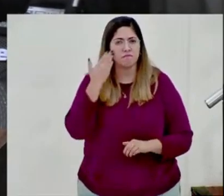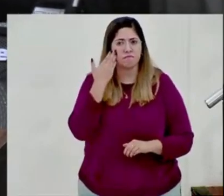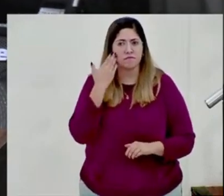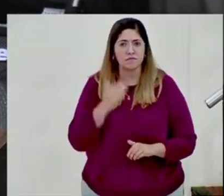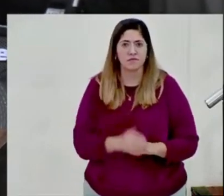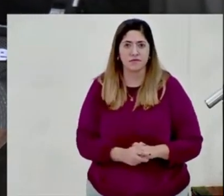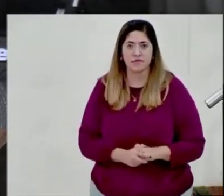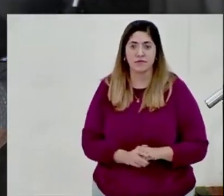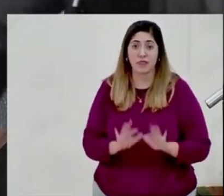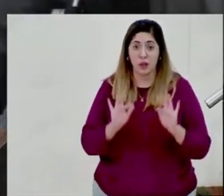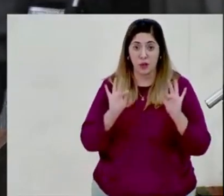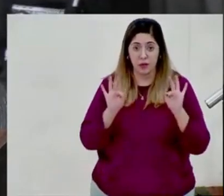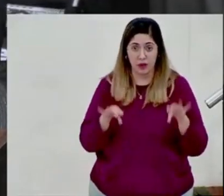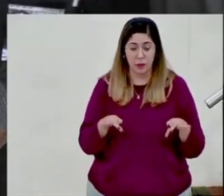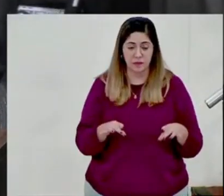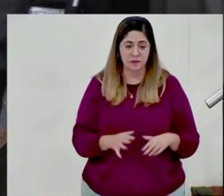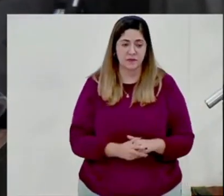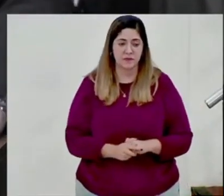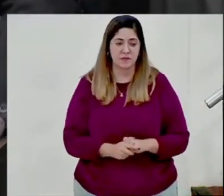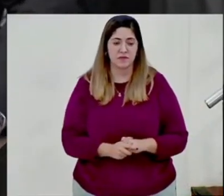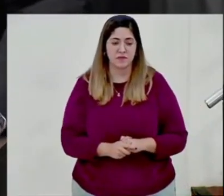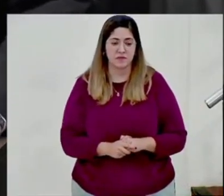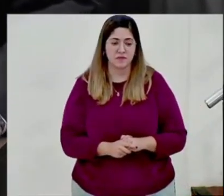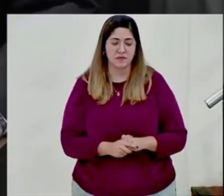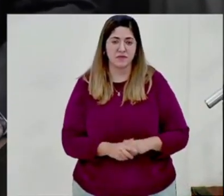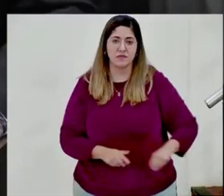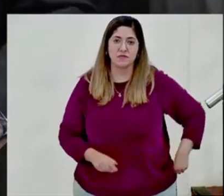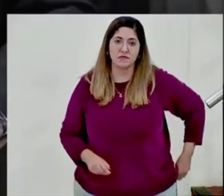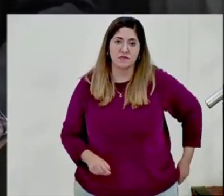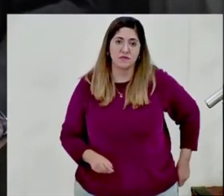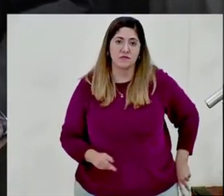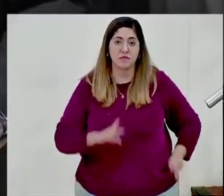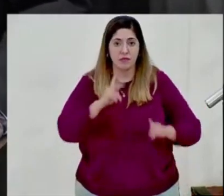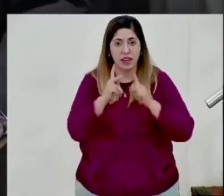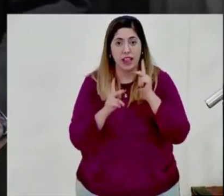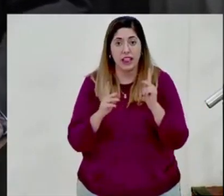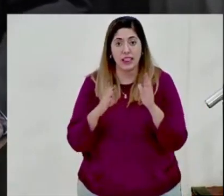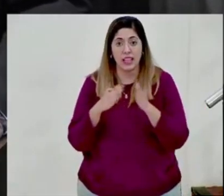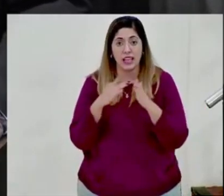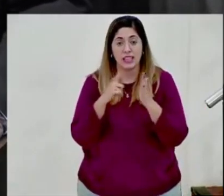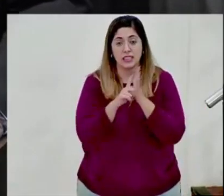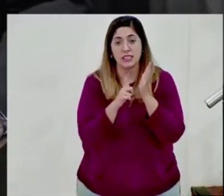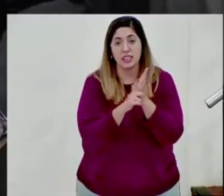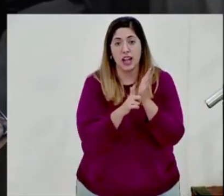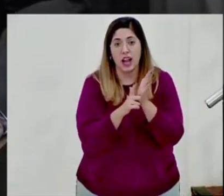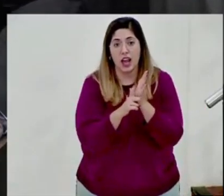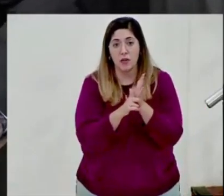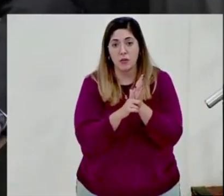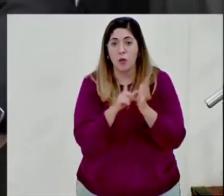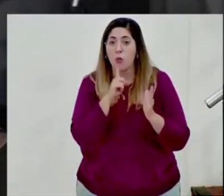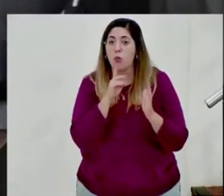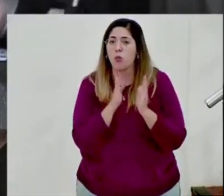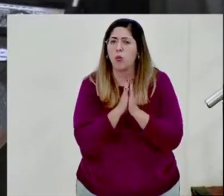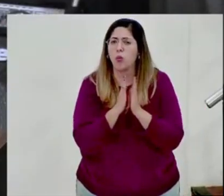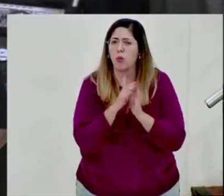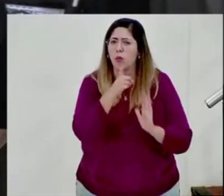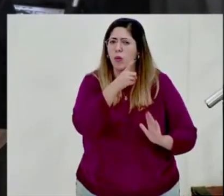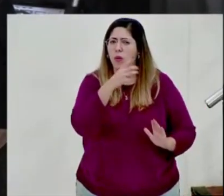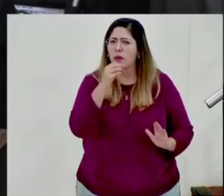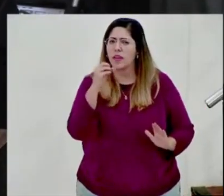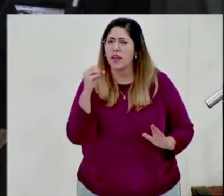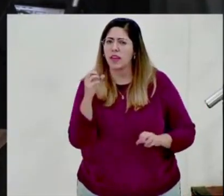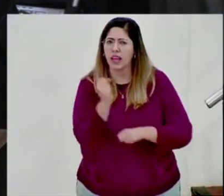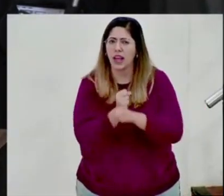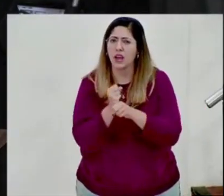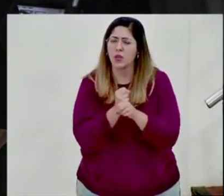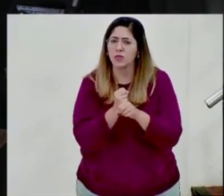isso eu concluo a minha palavra. Queridos, quando nós estamos falando que a Igreja da Lapa fez 100 anos, nós estamos falando que nós somos parte desse projeto